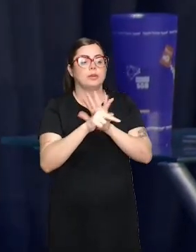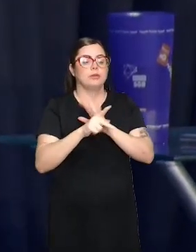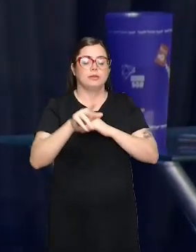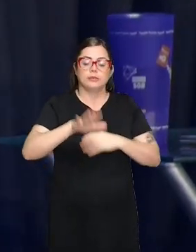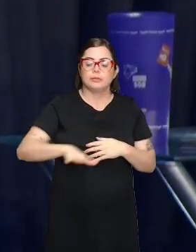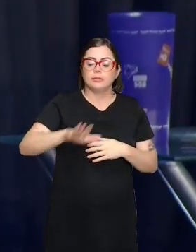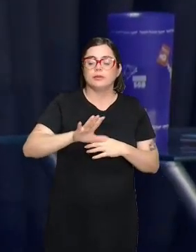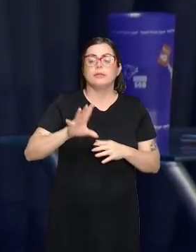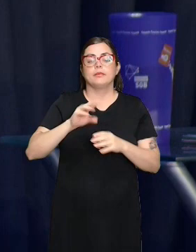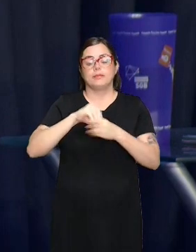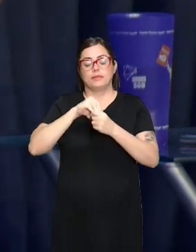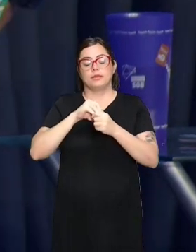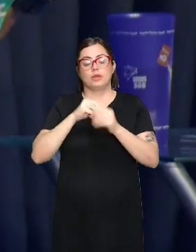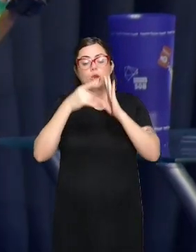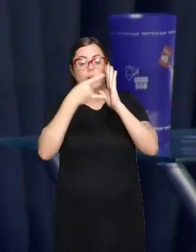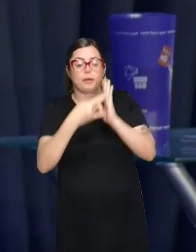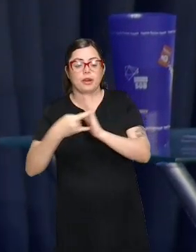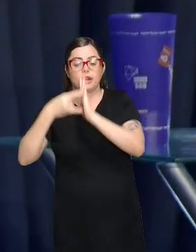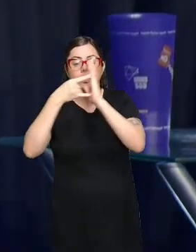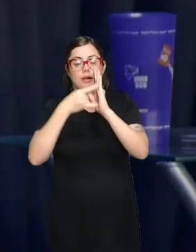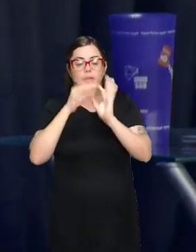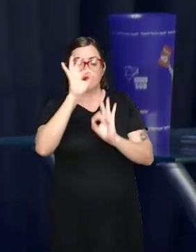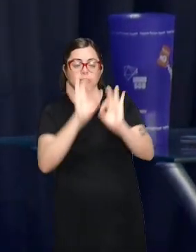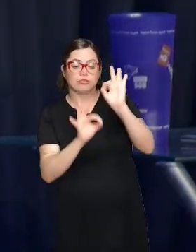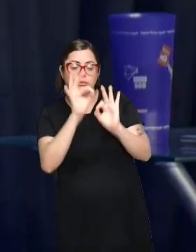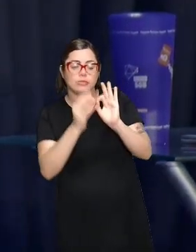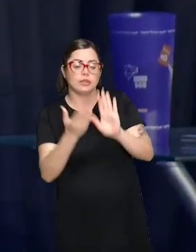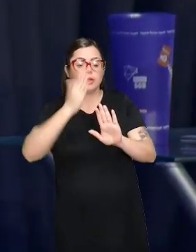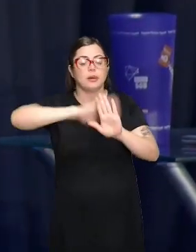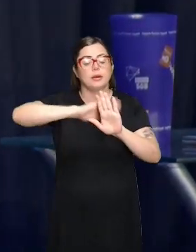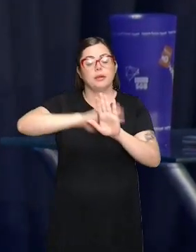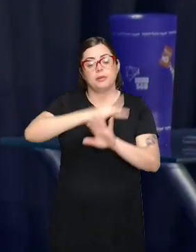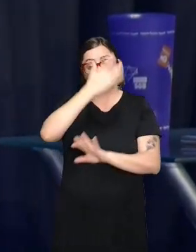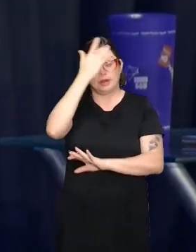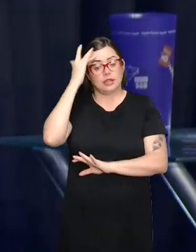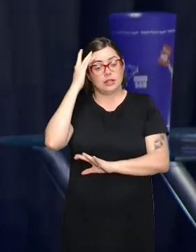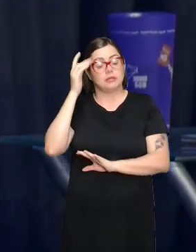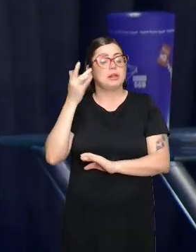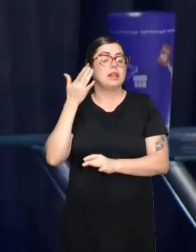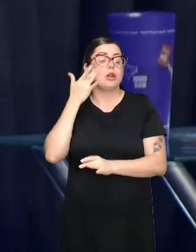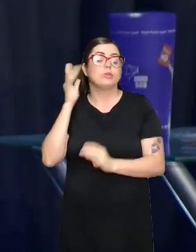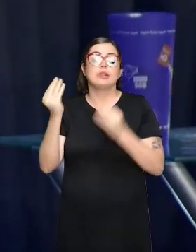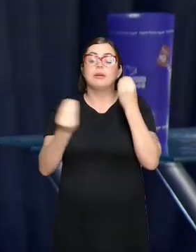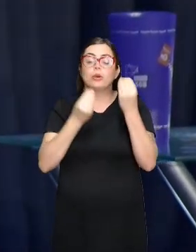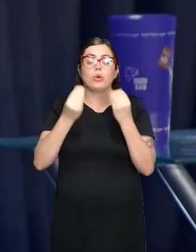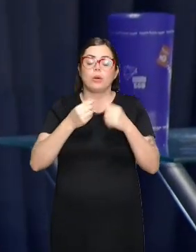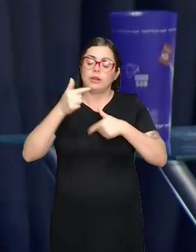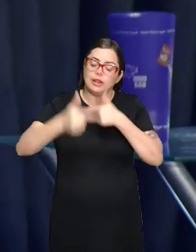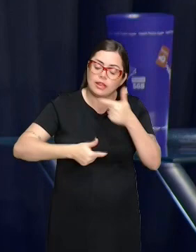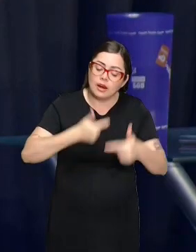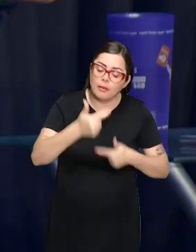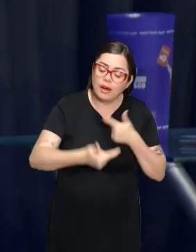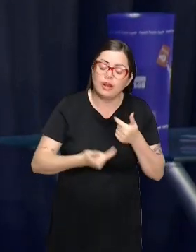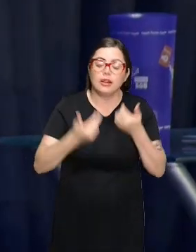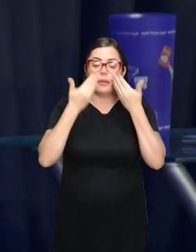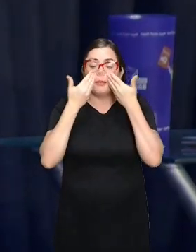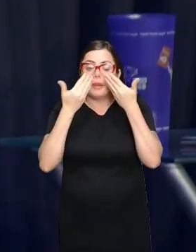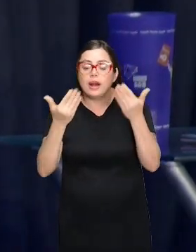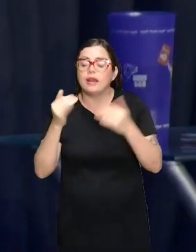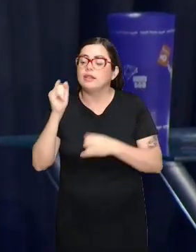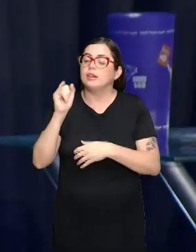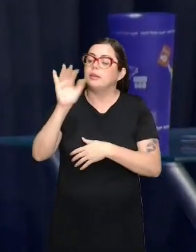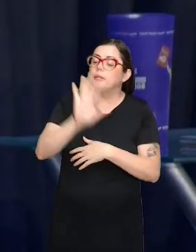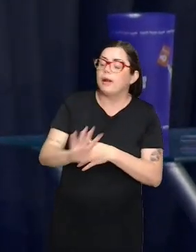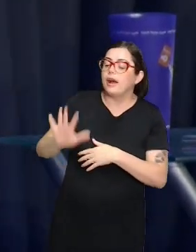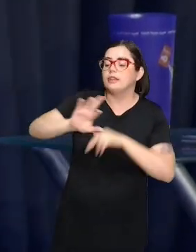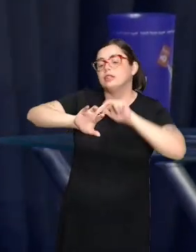por pessoas, né, que estão lá do outro lado, mas que não têm essa visão, né, de trabalhar imagens diferenciadas, né? É